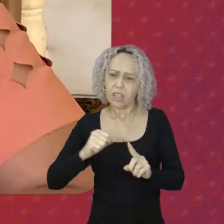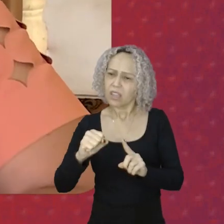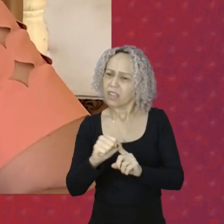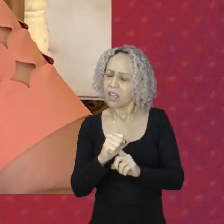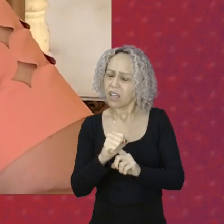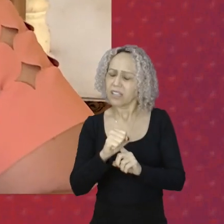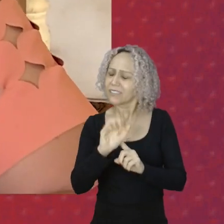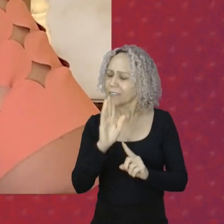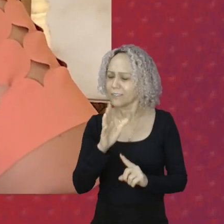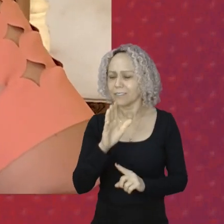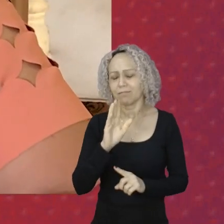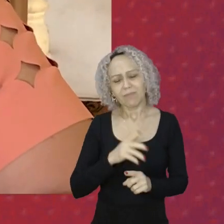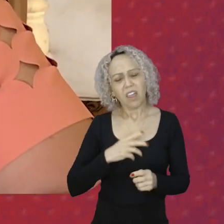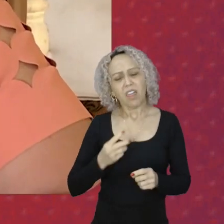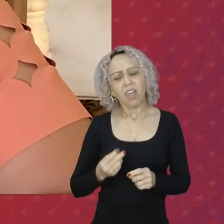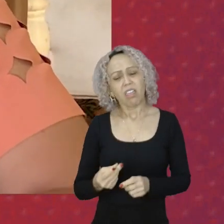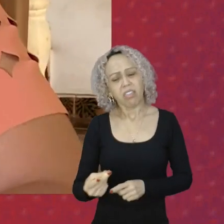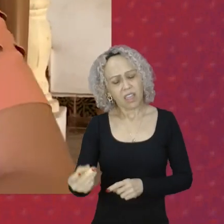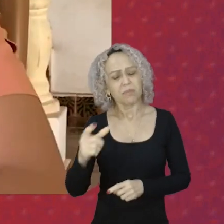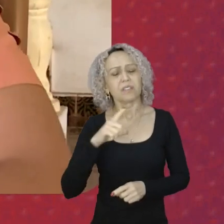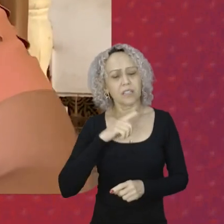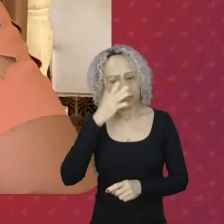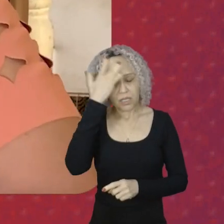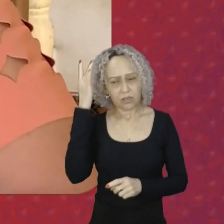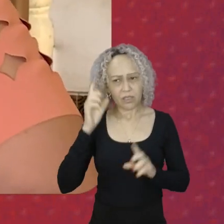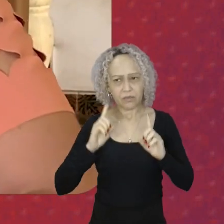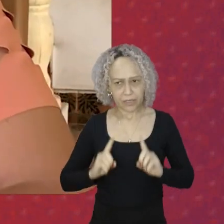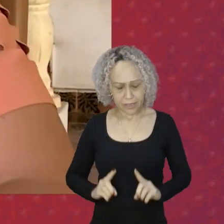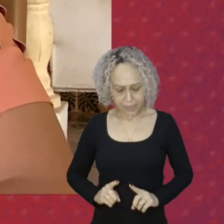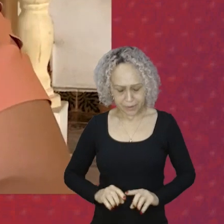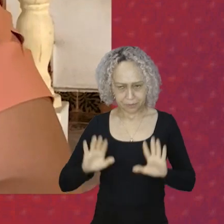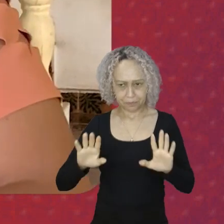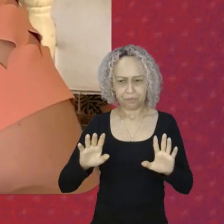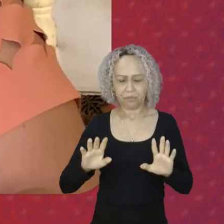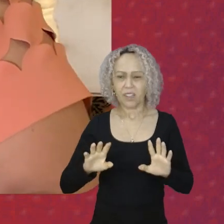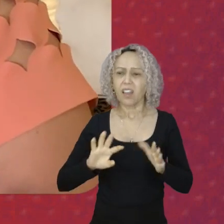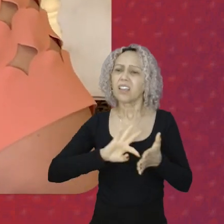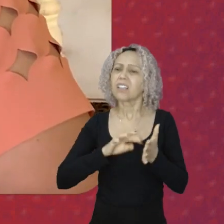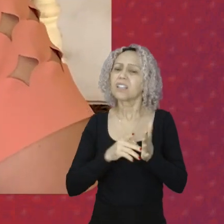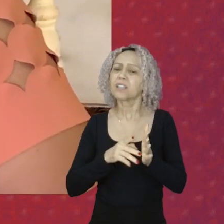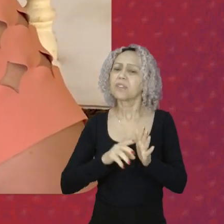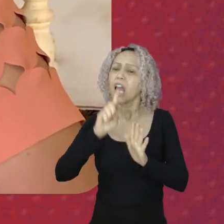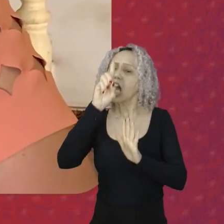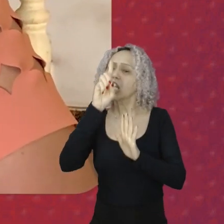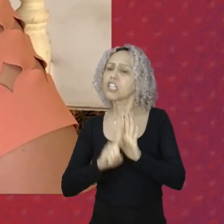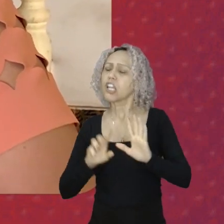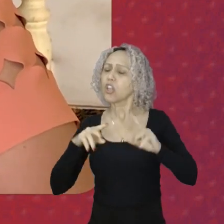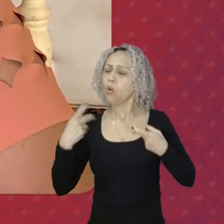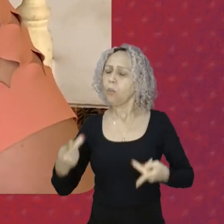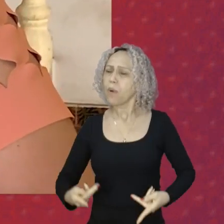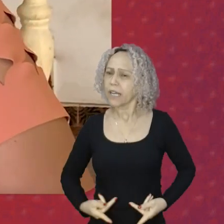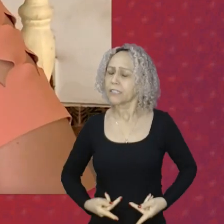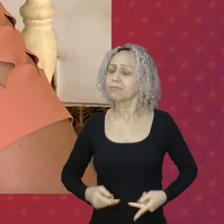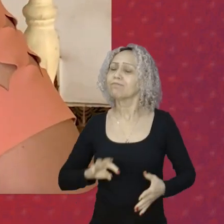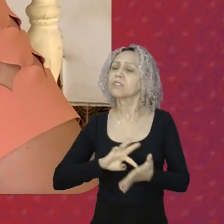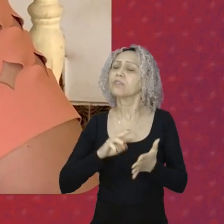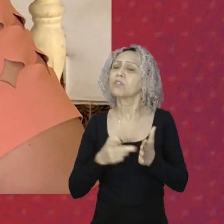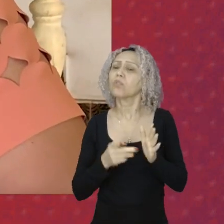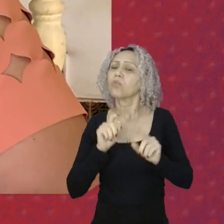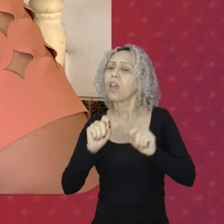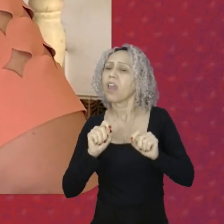direitos humanos? Direitos humanos são proteções e garantias de igualdade que todo